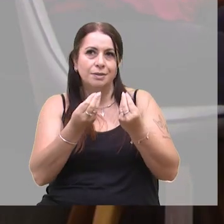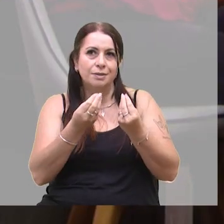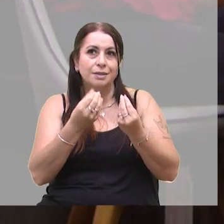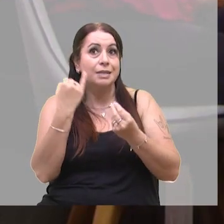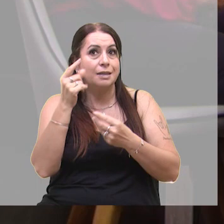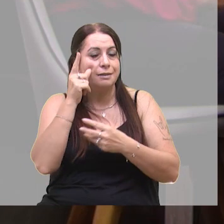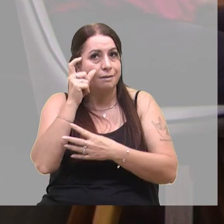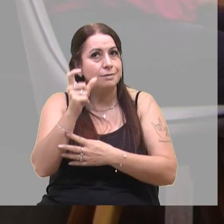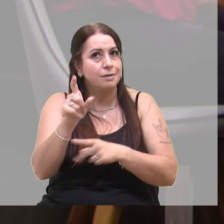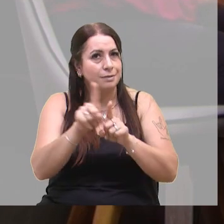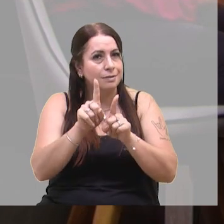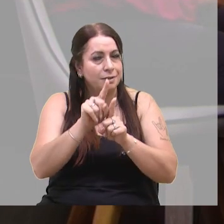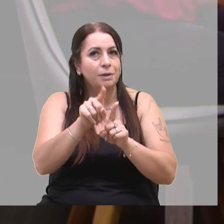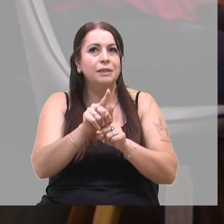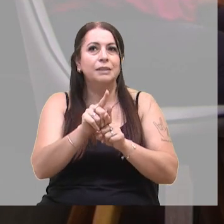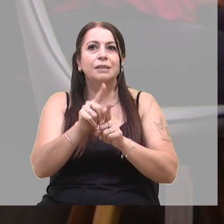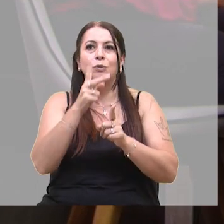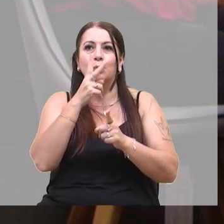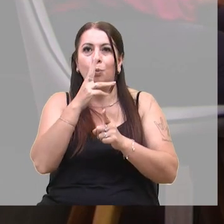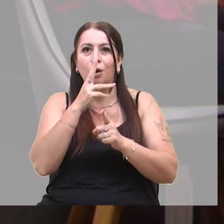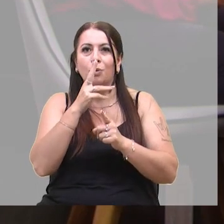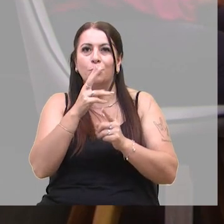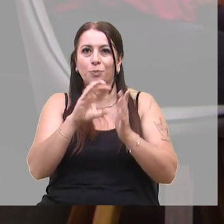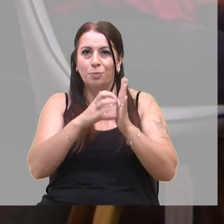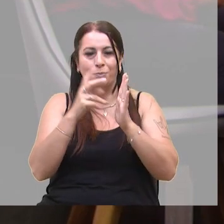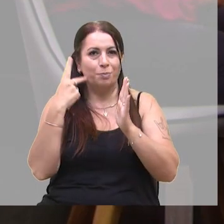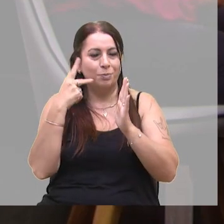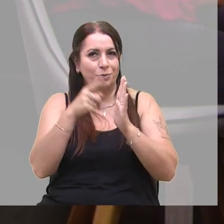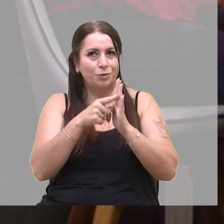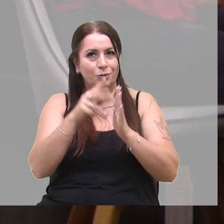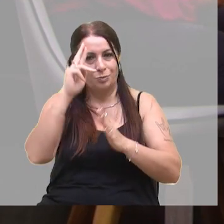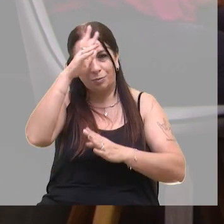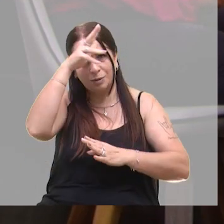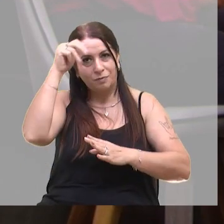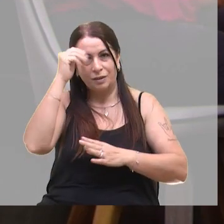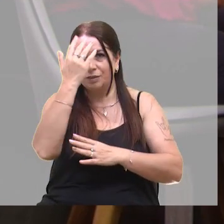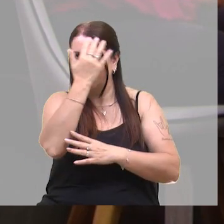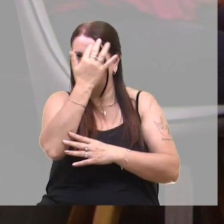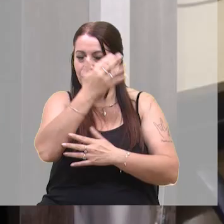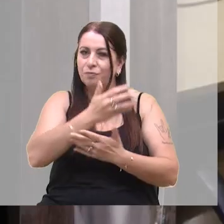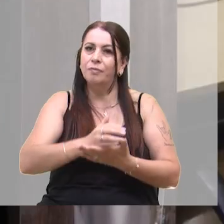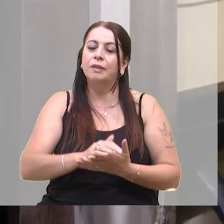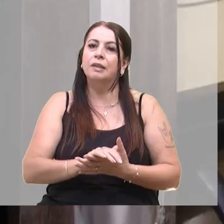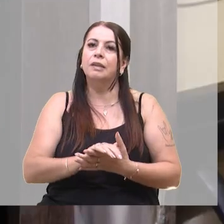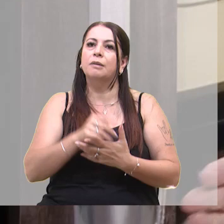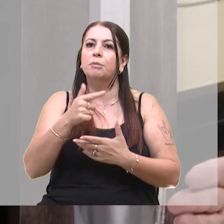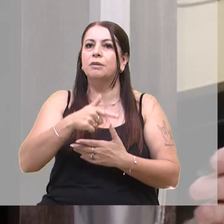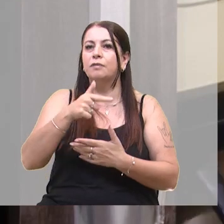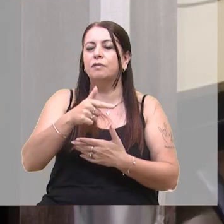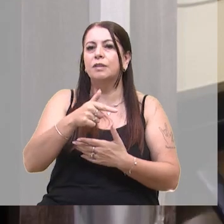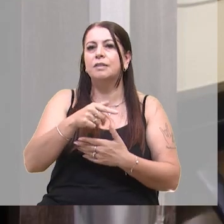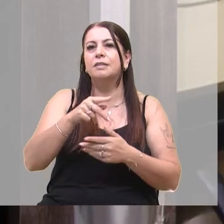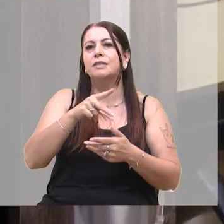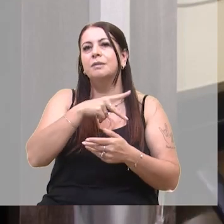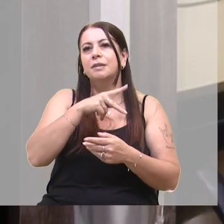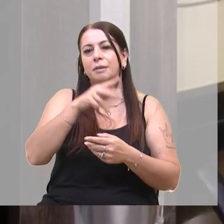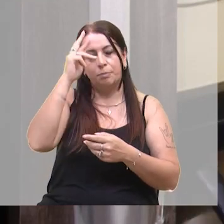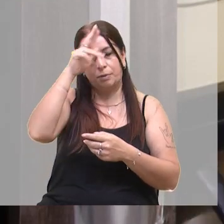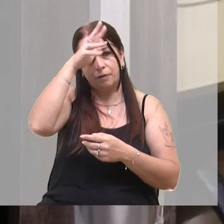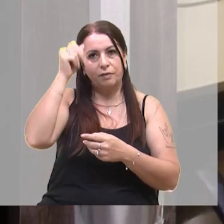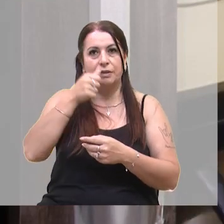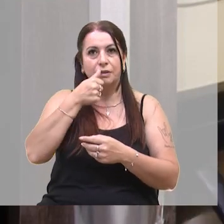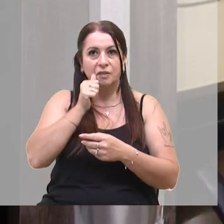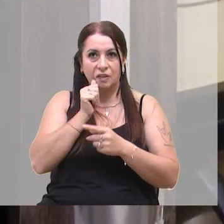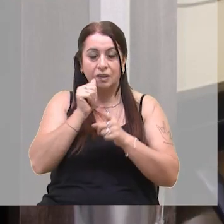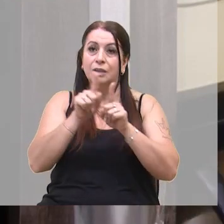uma peculiaridade interessante por ser do mesmo partido, do prefeito Adiló de Domênico e da